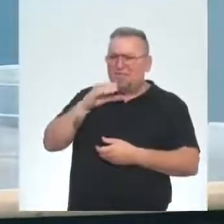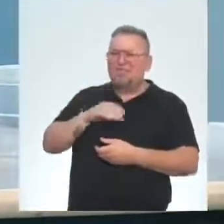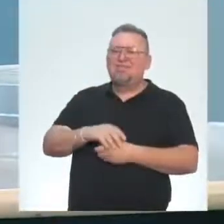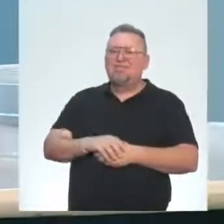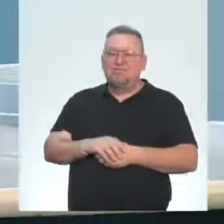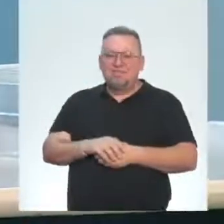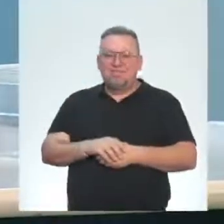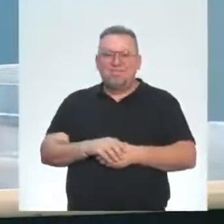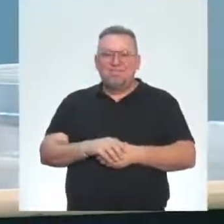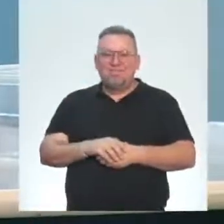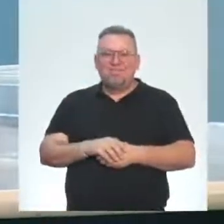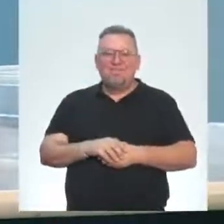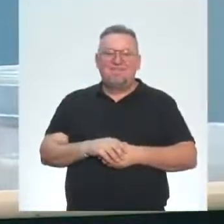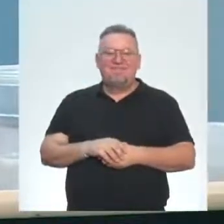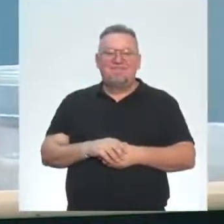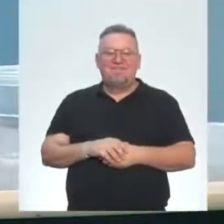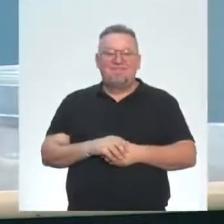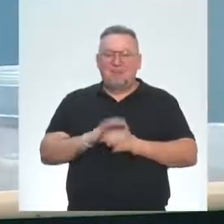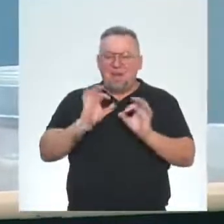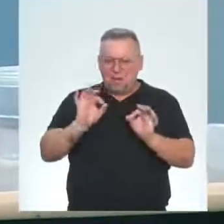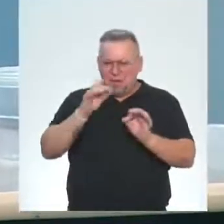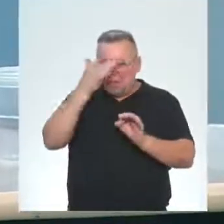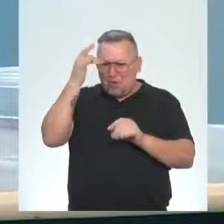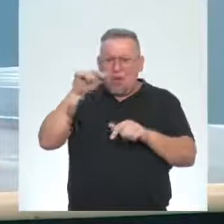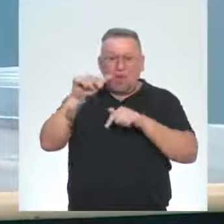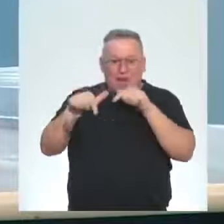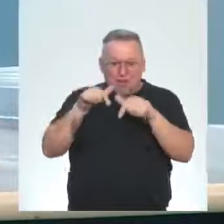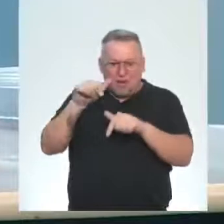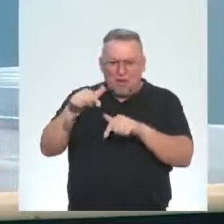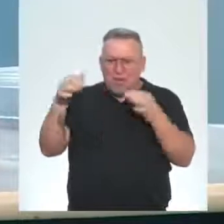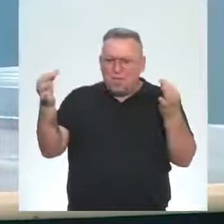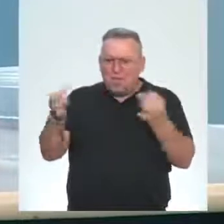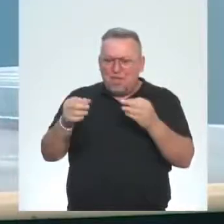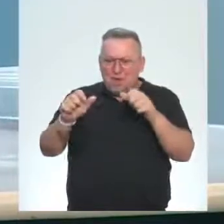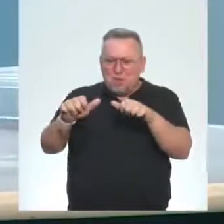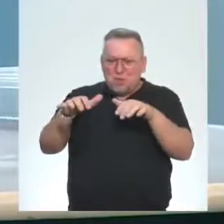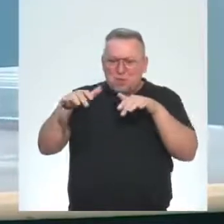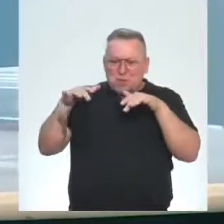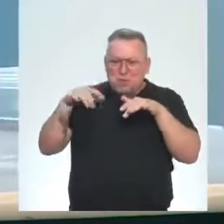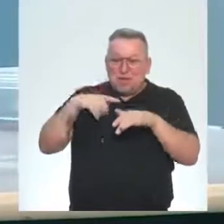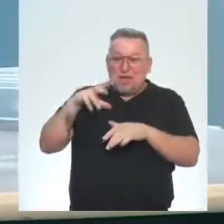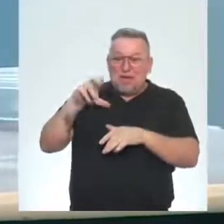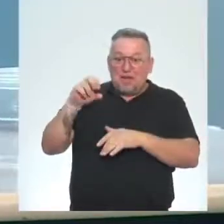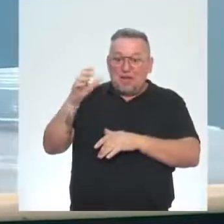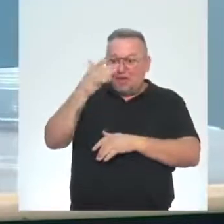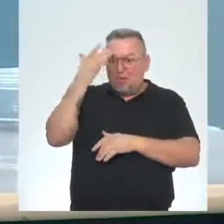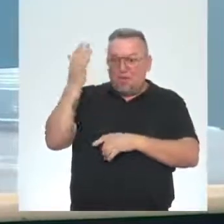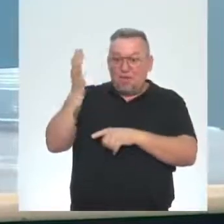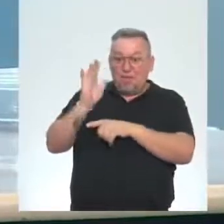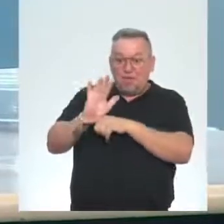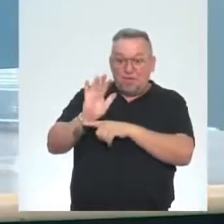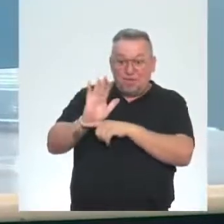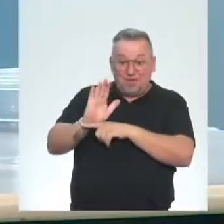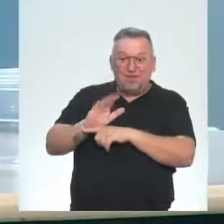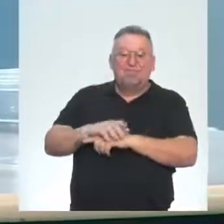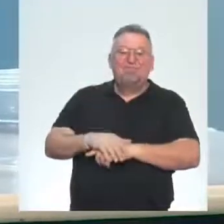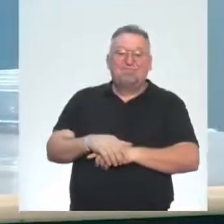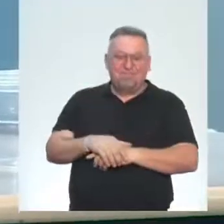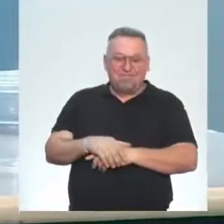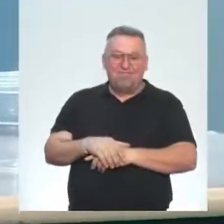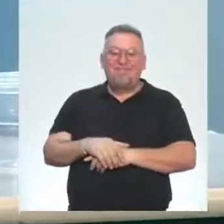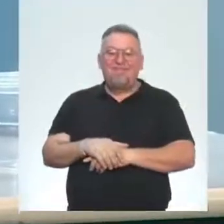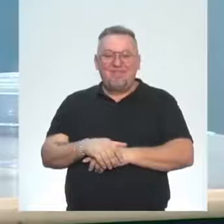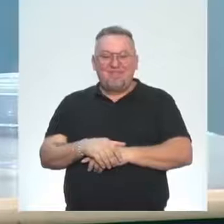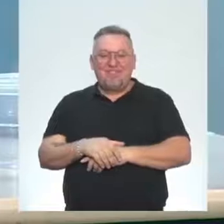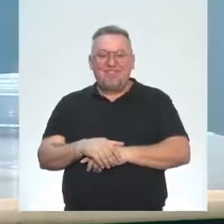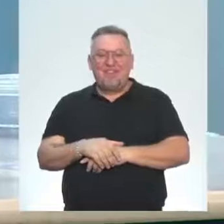é nada também. Olha só. Eu não dou aula sozinho, não, gente. Ó, tem mais de 50 pessoas aqui, ó, me ajudando, hein? Olha só, gente.